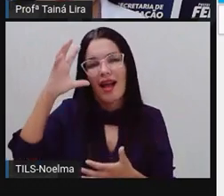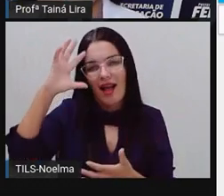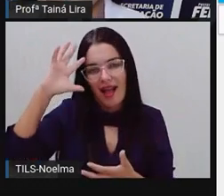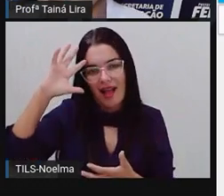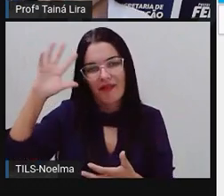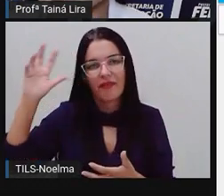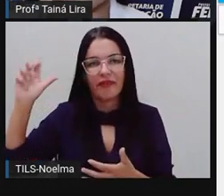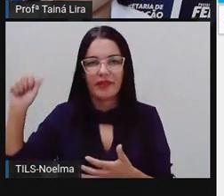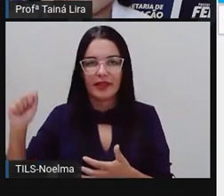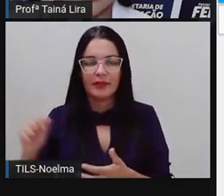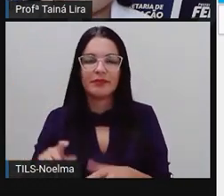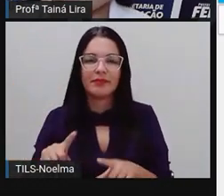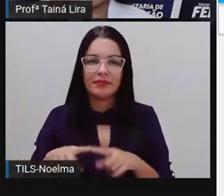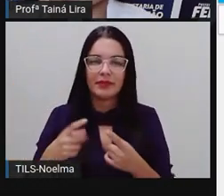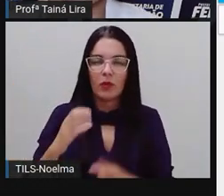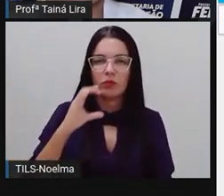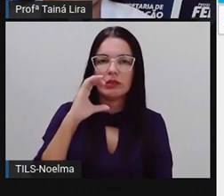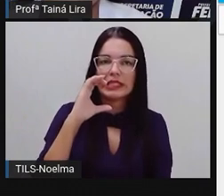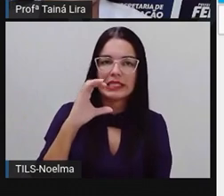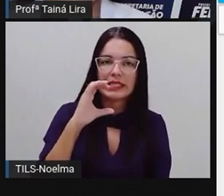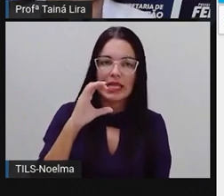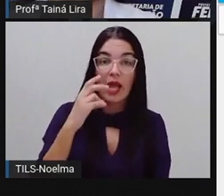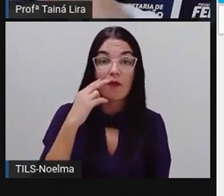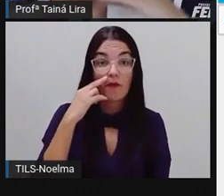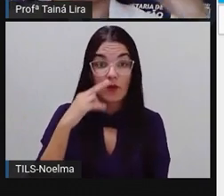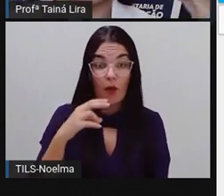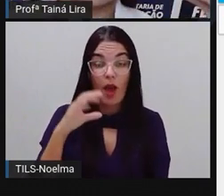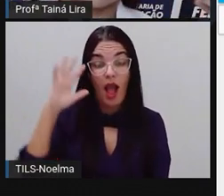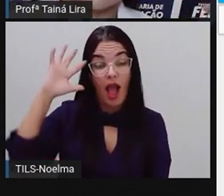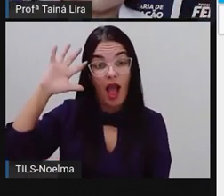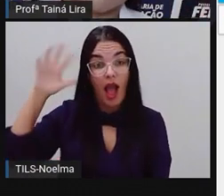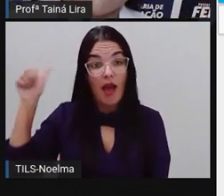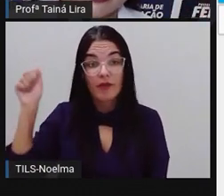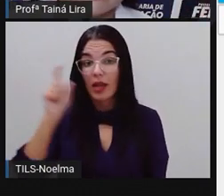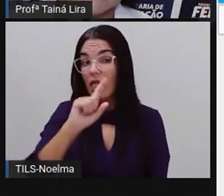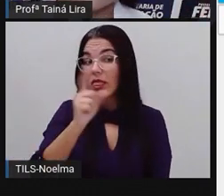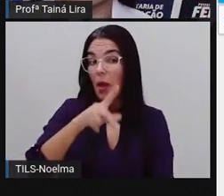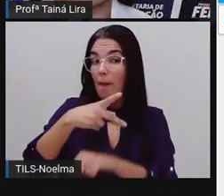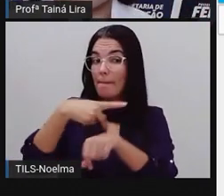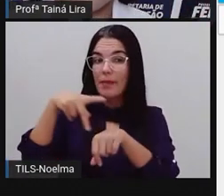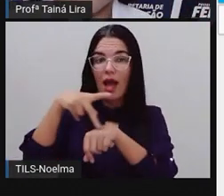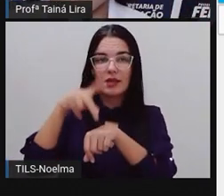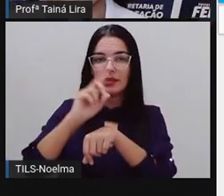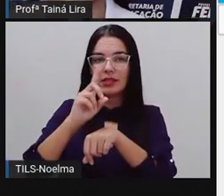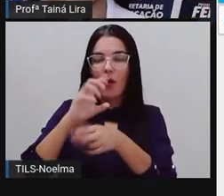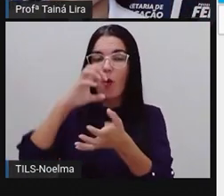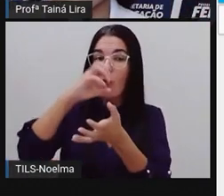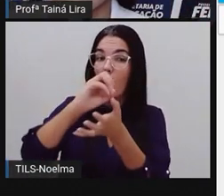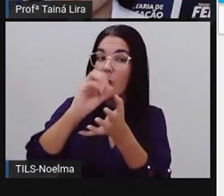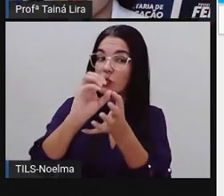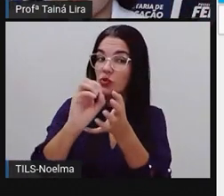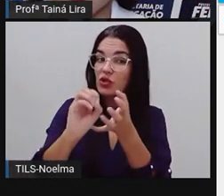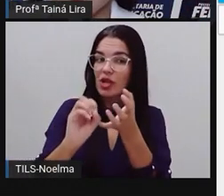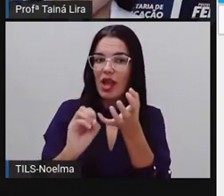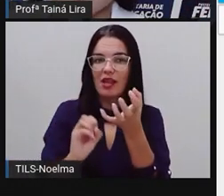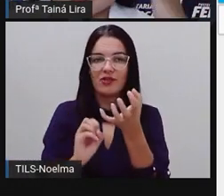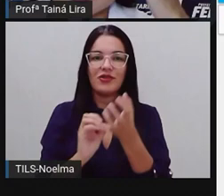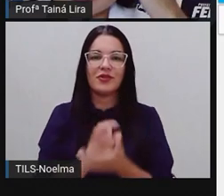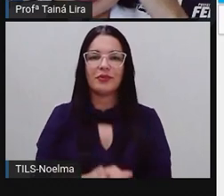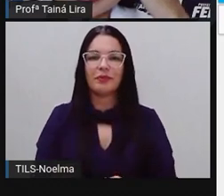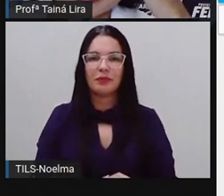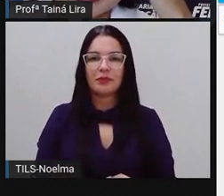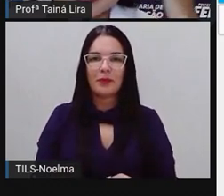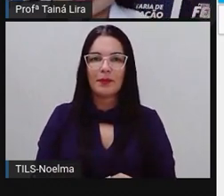África e aí nós vimos que a África não é um país é um continente com vários países né o número